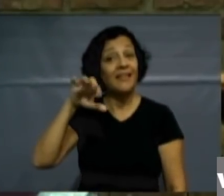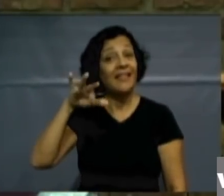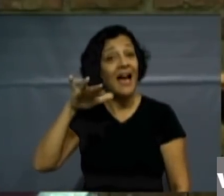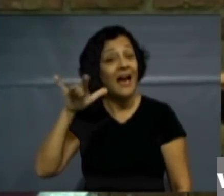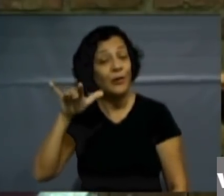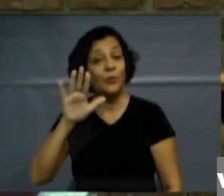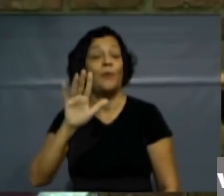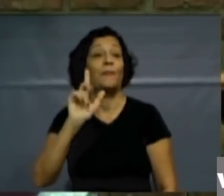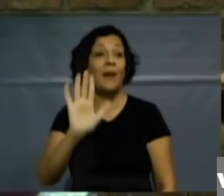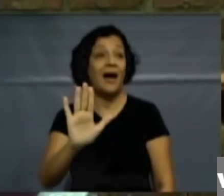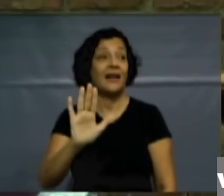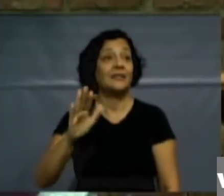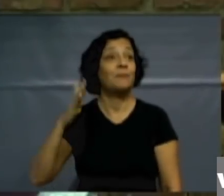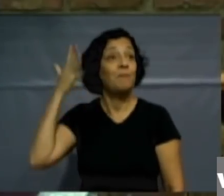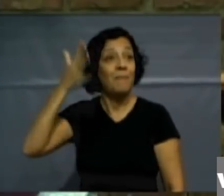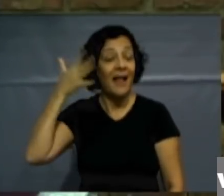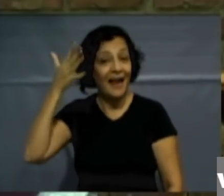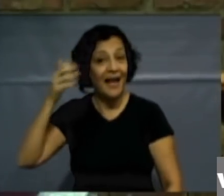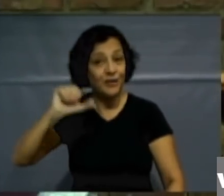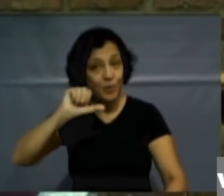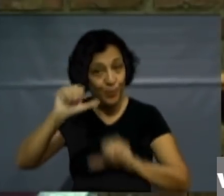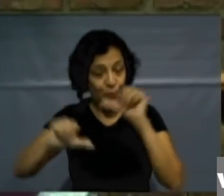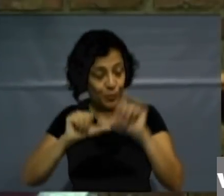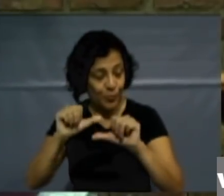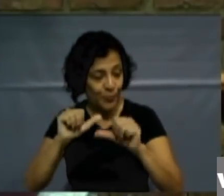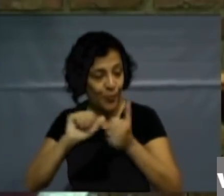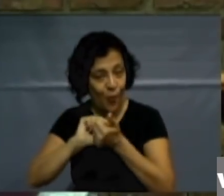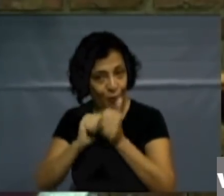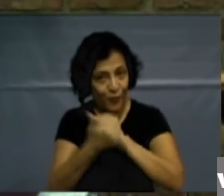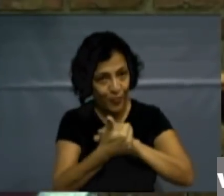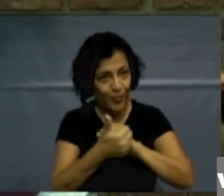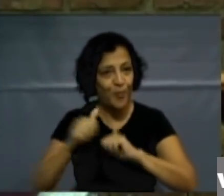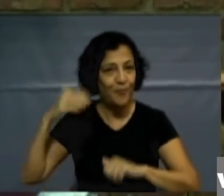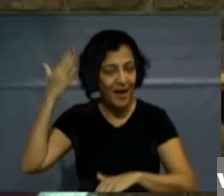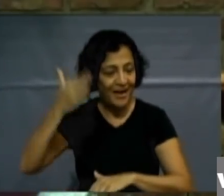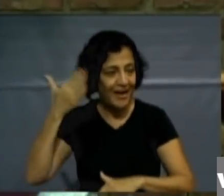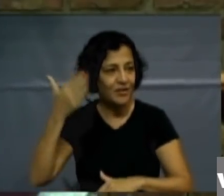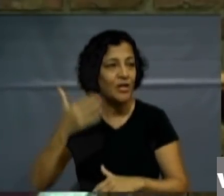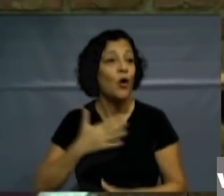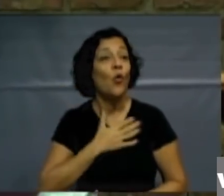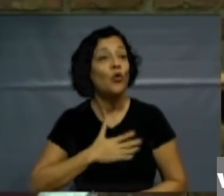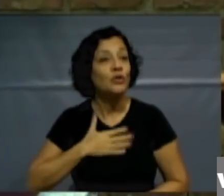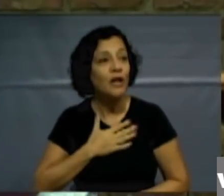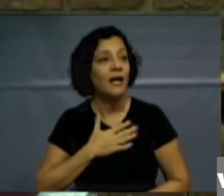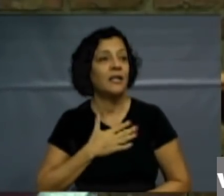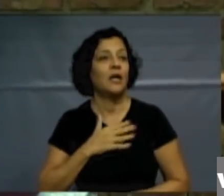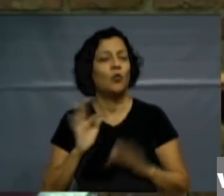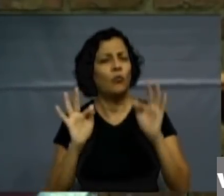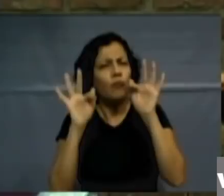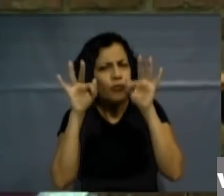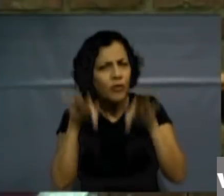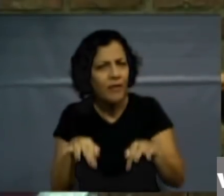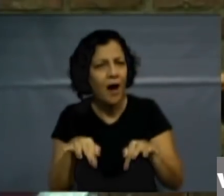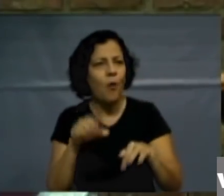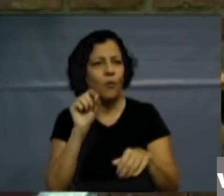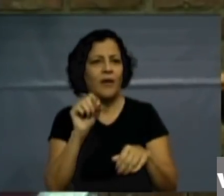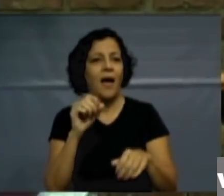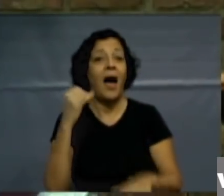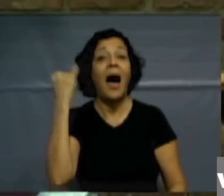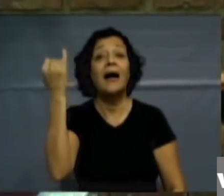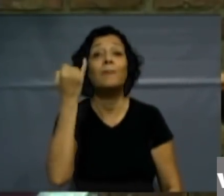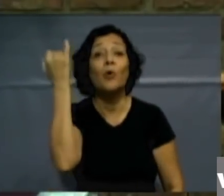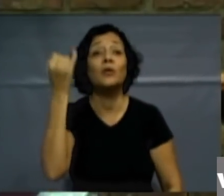né, usando, né, para esse ano de 2018 como palestra. E eu gostaria muito de falar nesse finalzinho sobre a importância